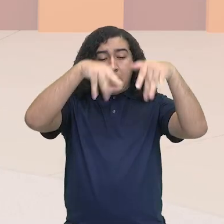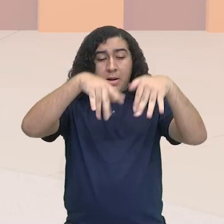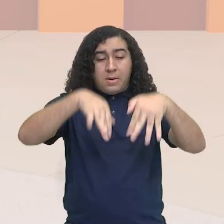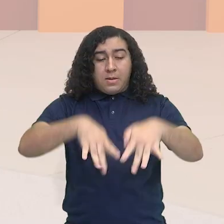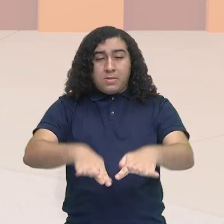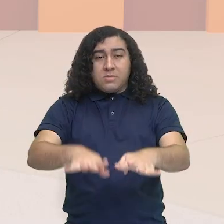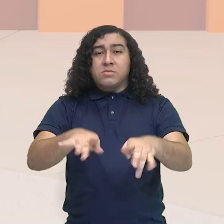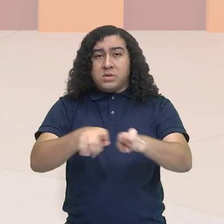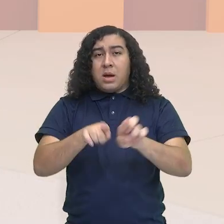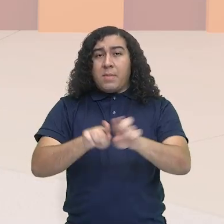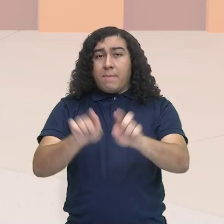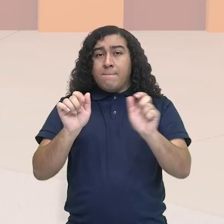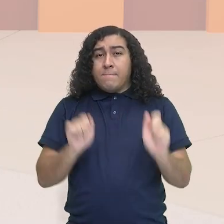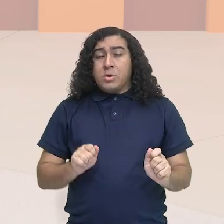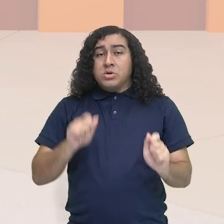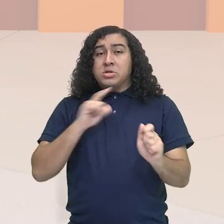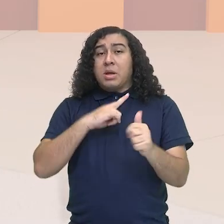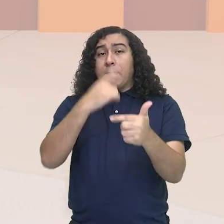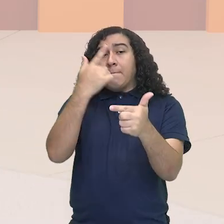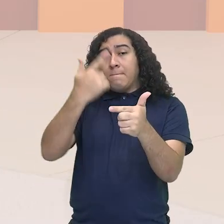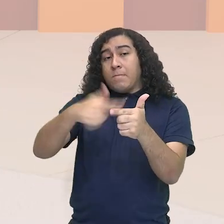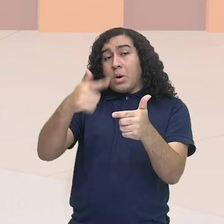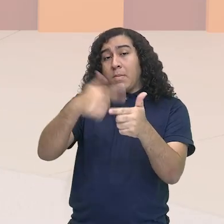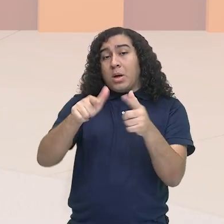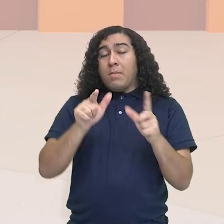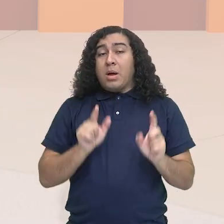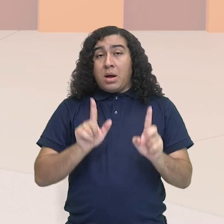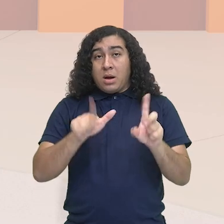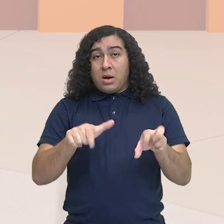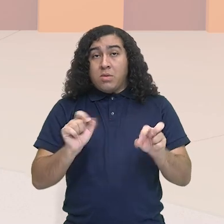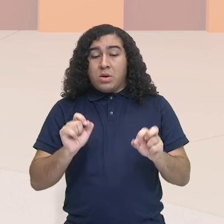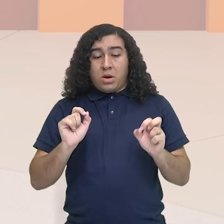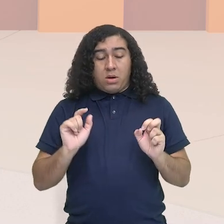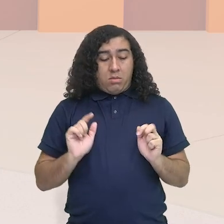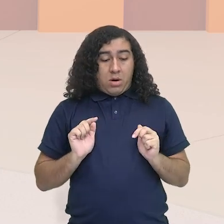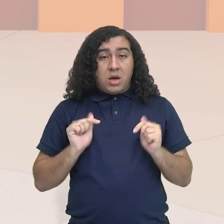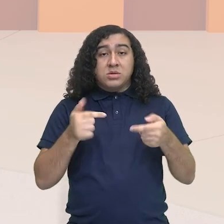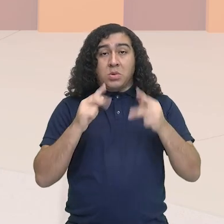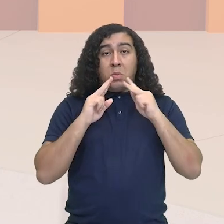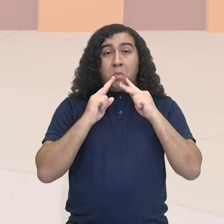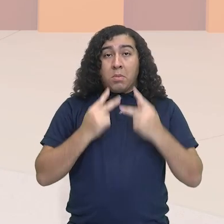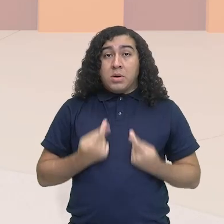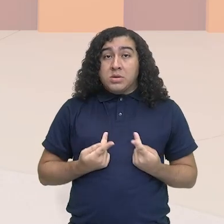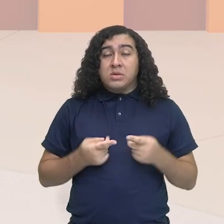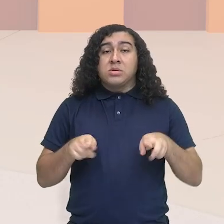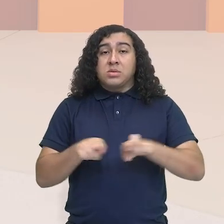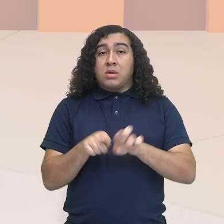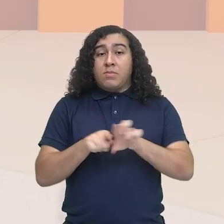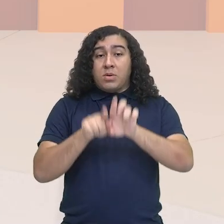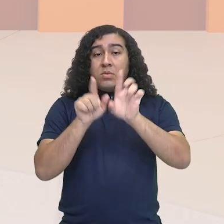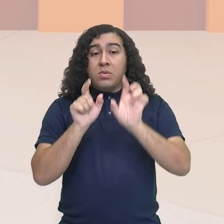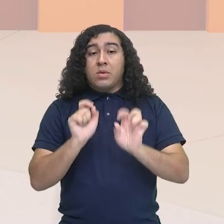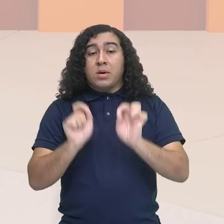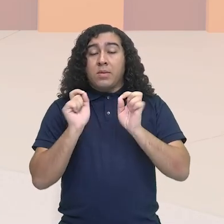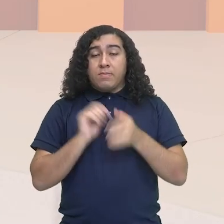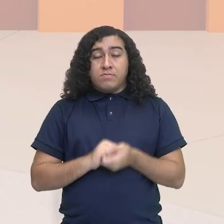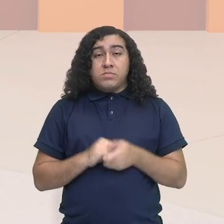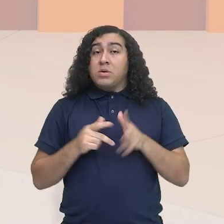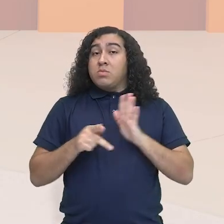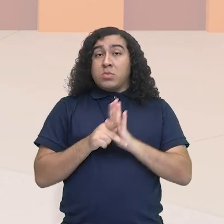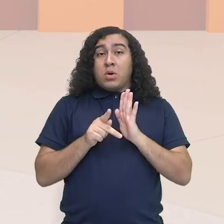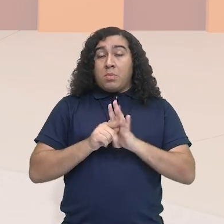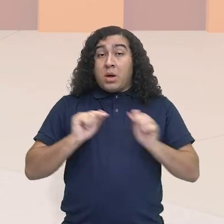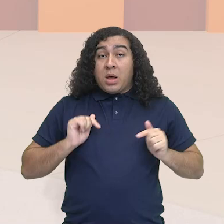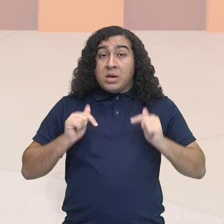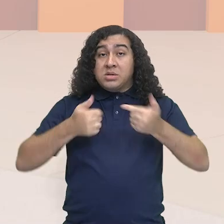acarretado por problemas tanto da ação do próprio homem e também ali das ações